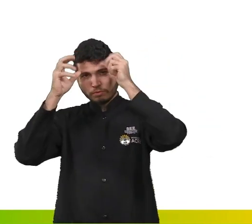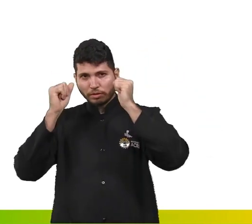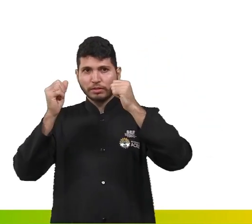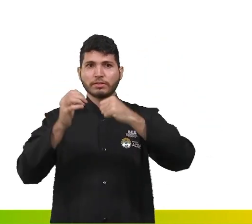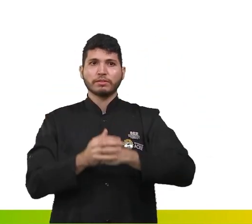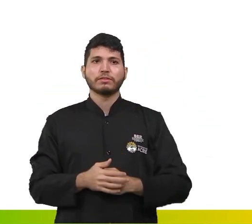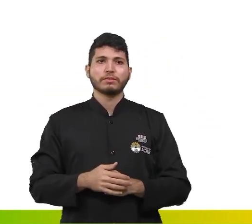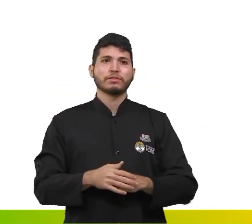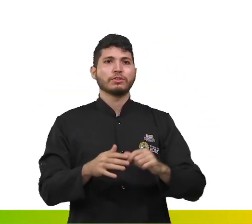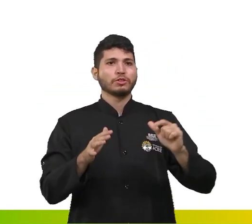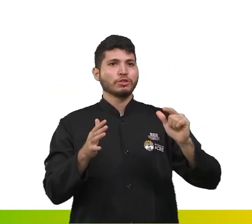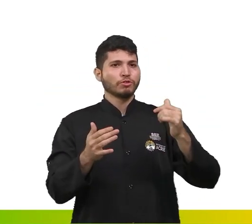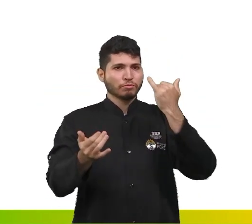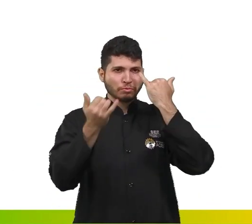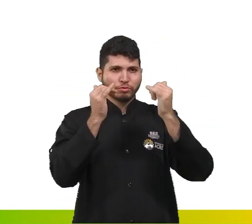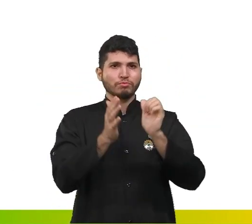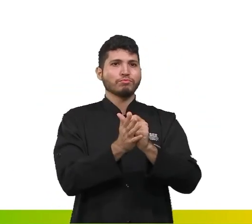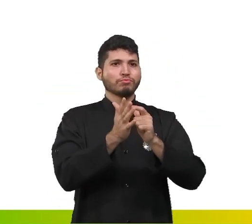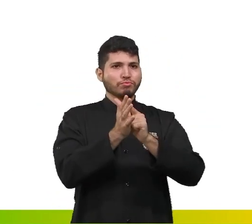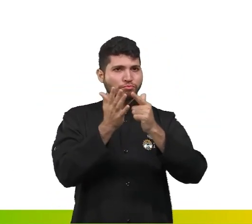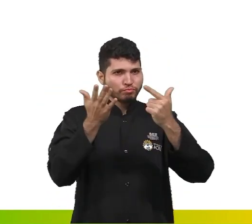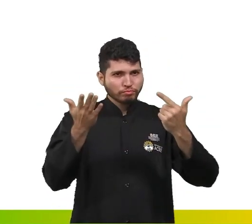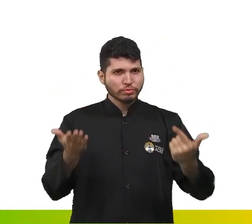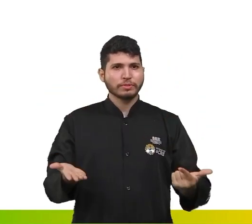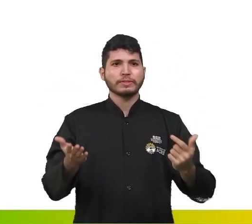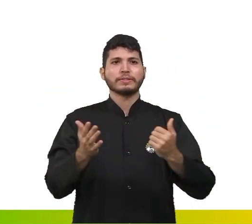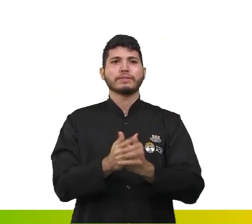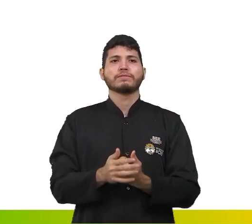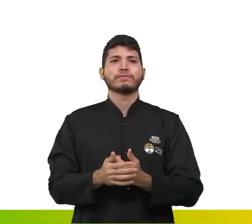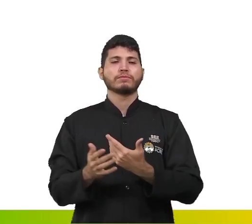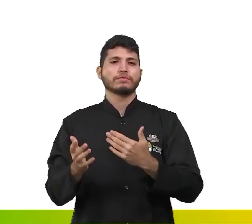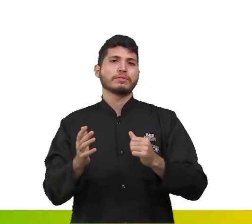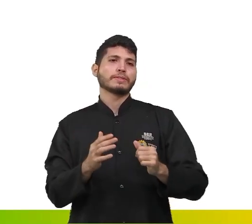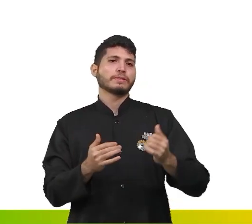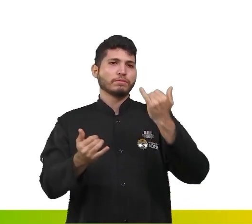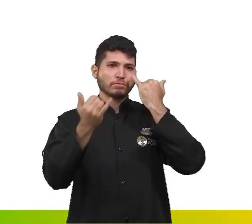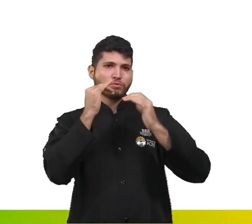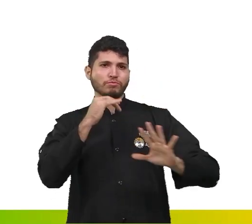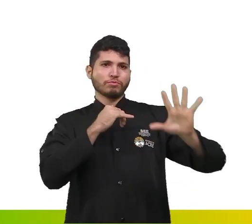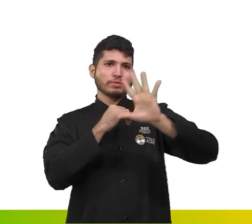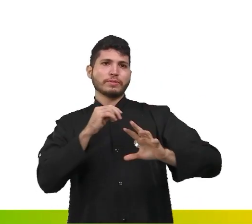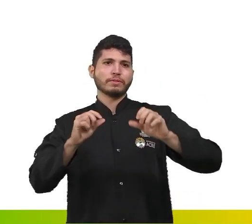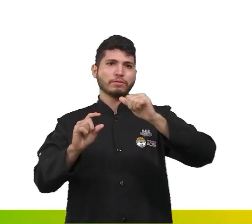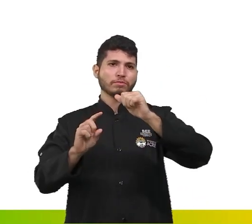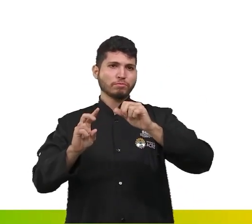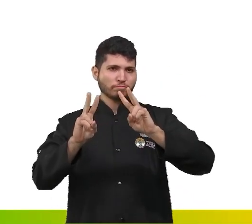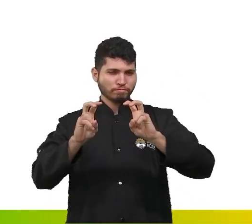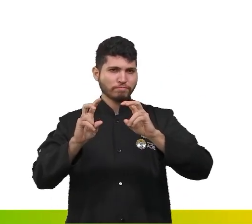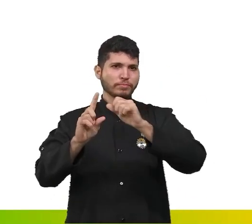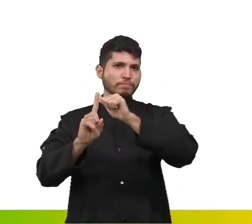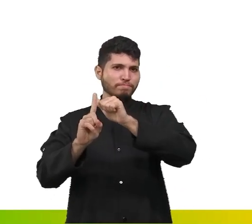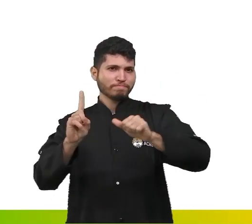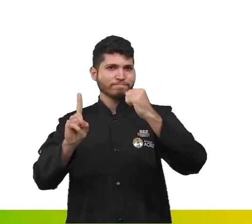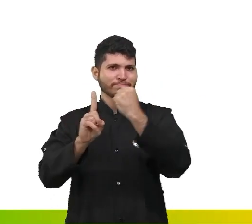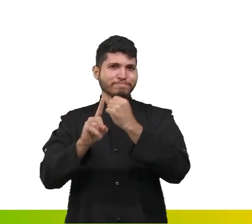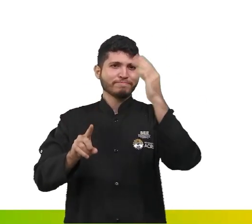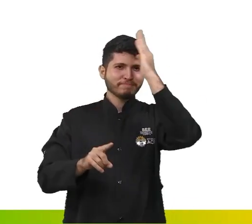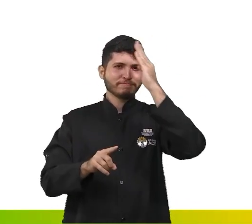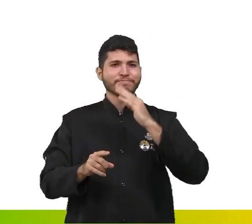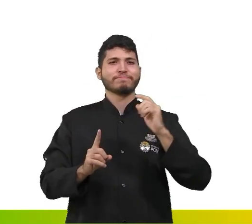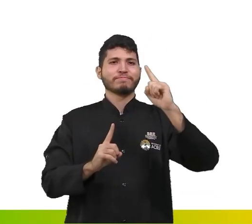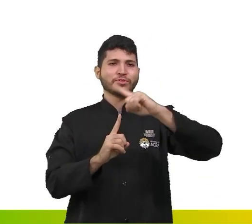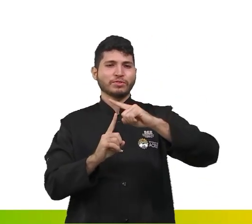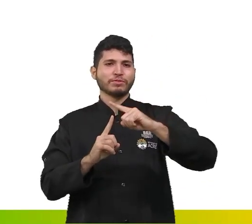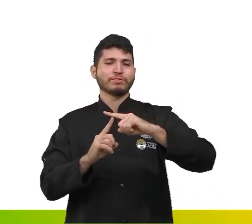dados gerais sobre o feminicídio no Brasil, a tipologia do feminicídio, um breve histórico sobre a lei do feminicídio